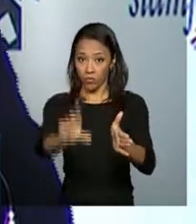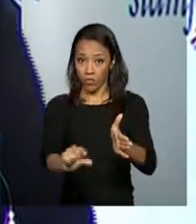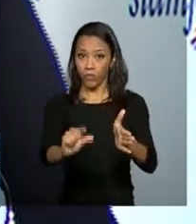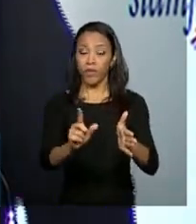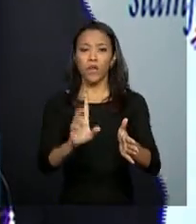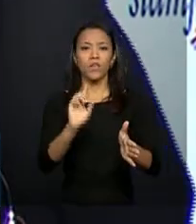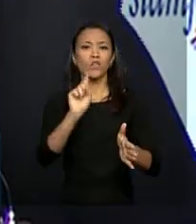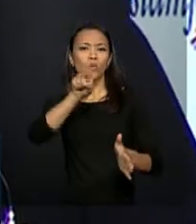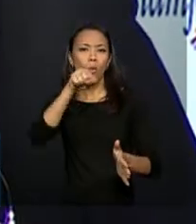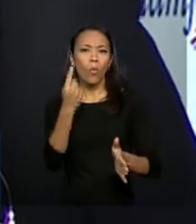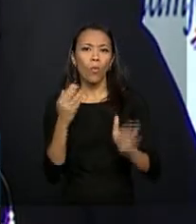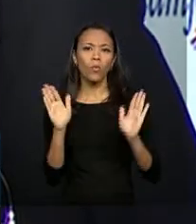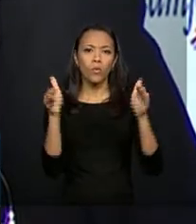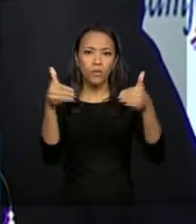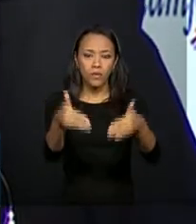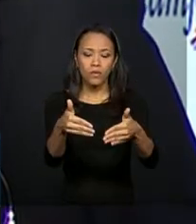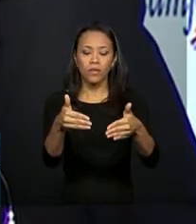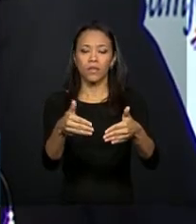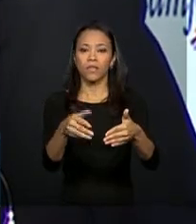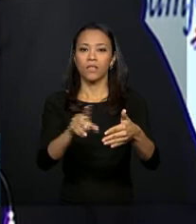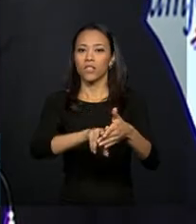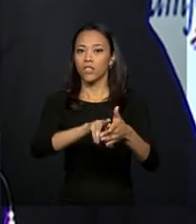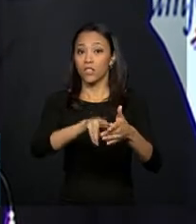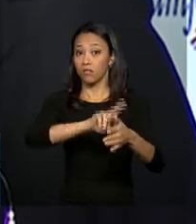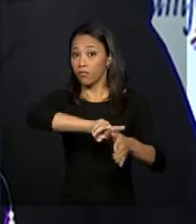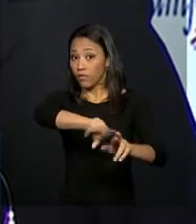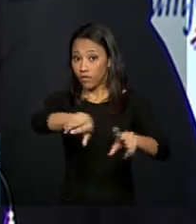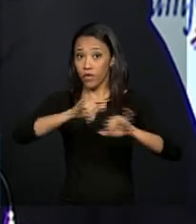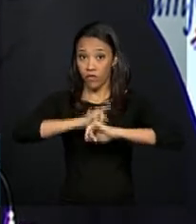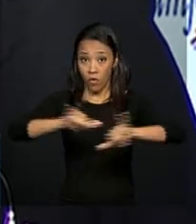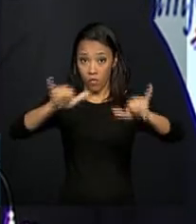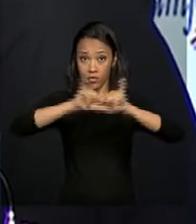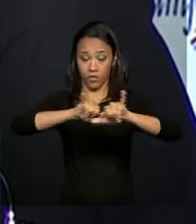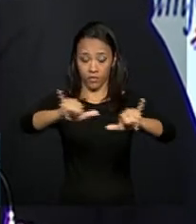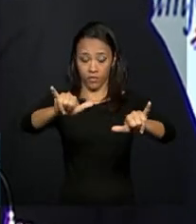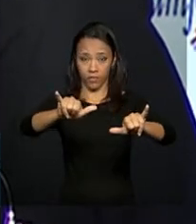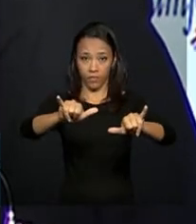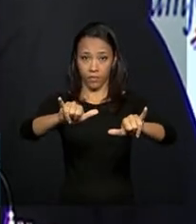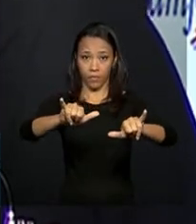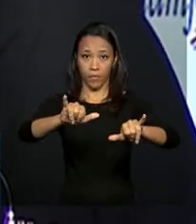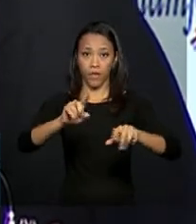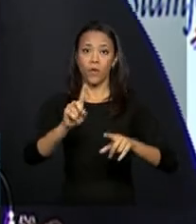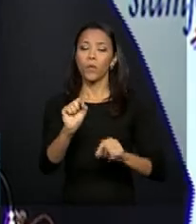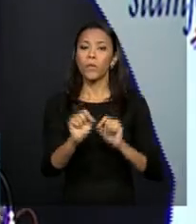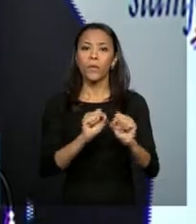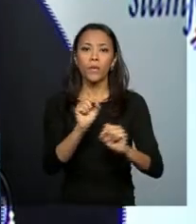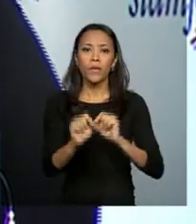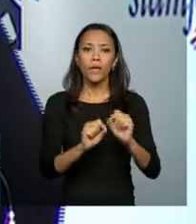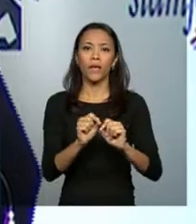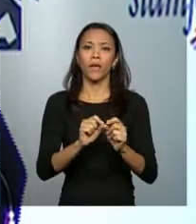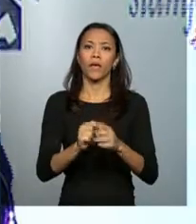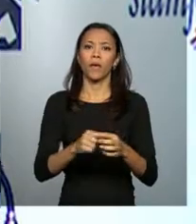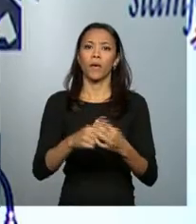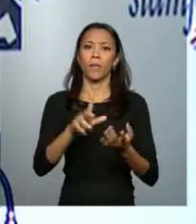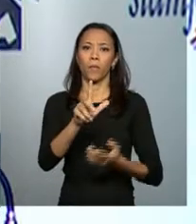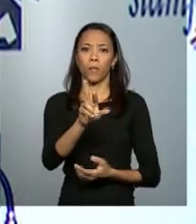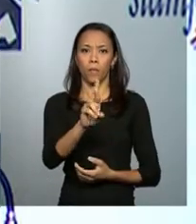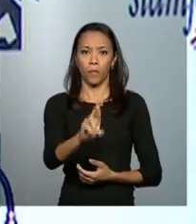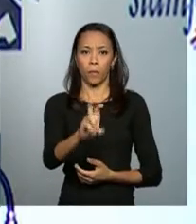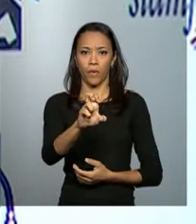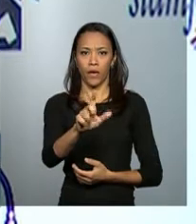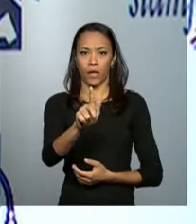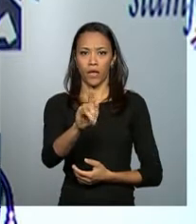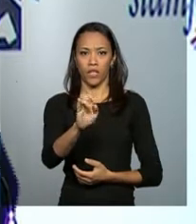um único cartório de todas as informações do imóvel, uma espécie de registro nacional de